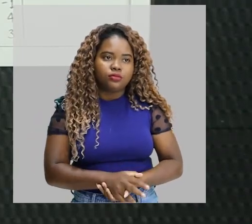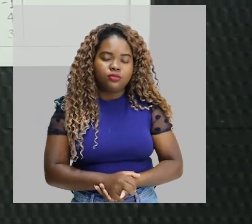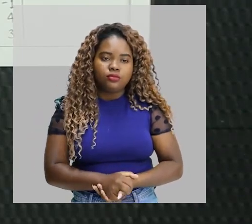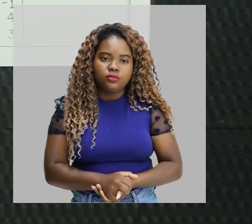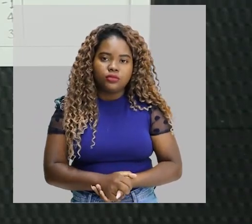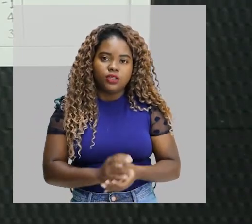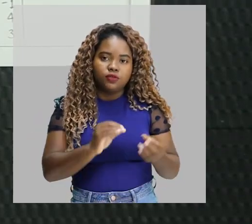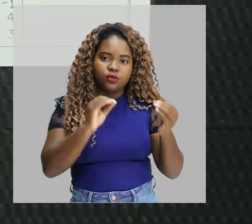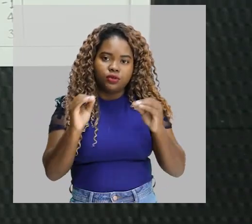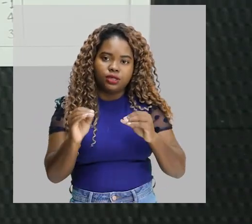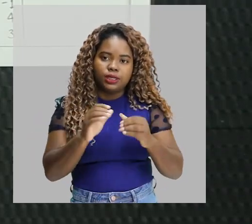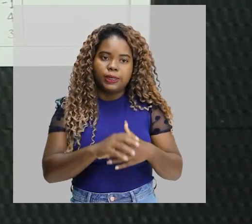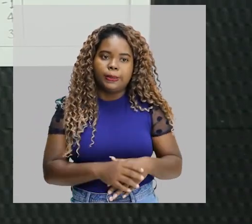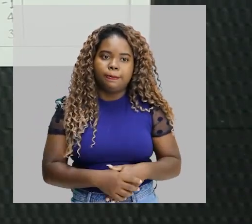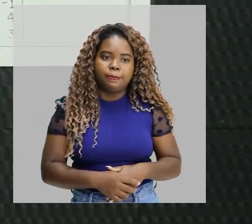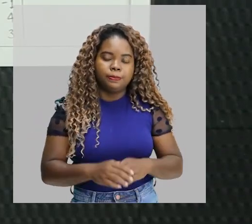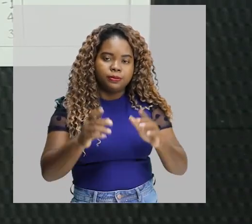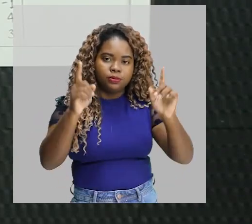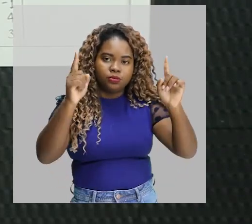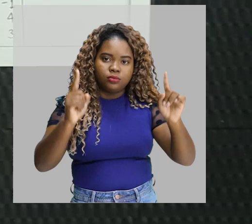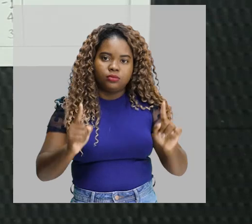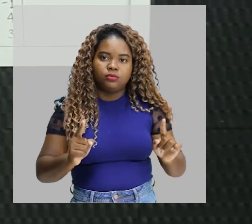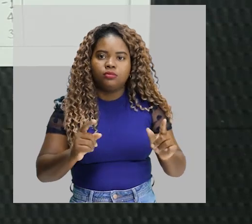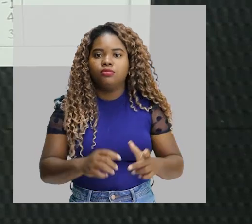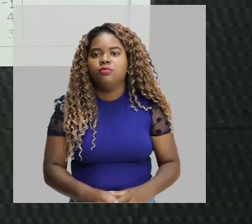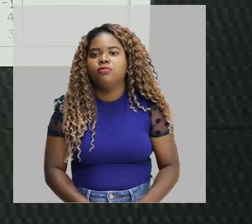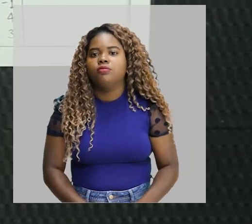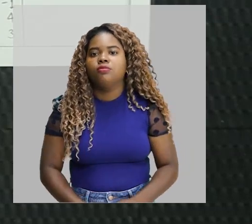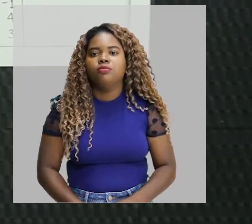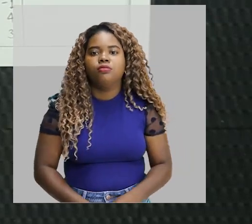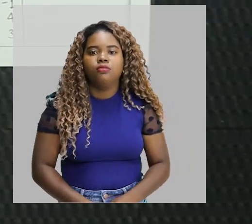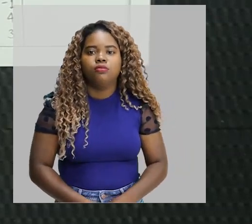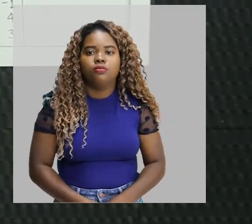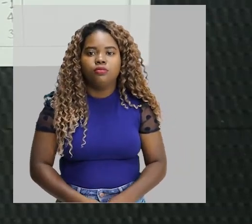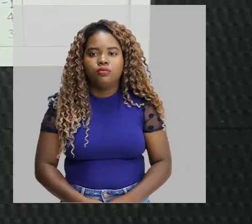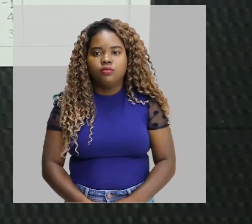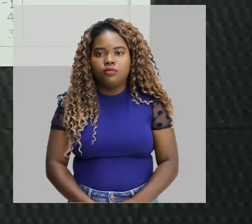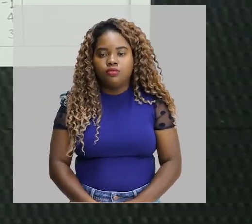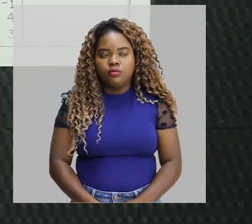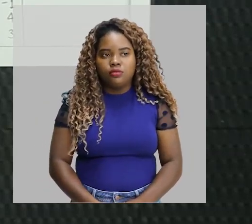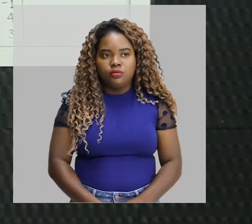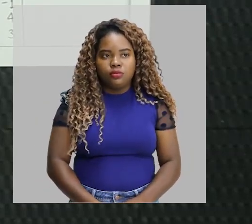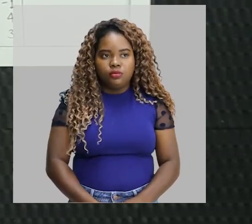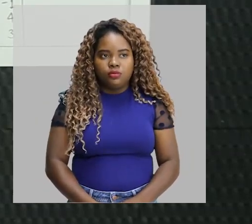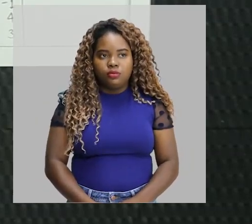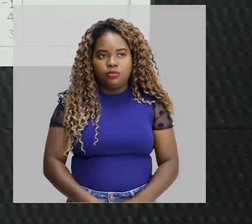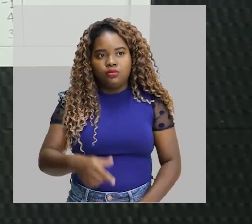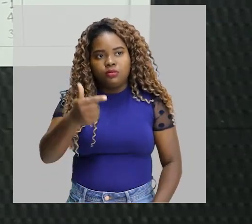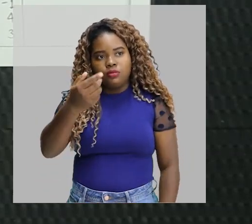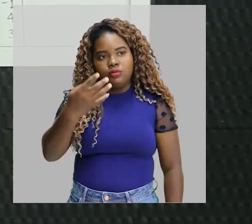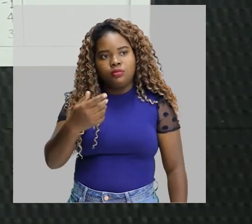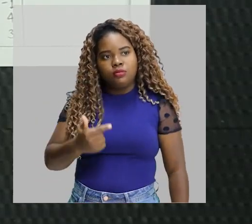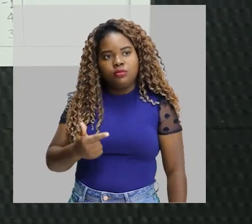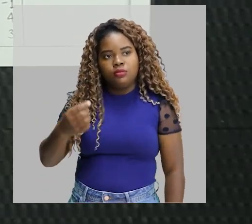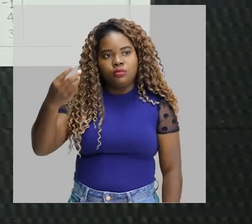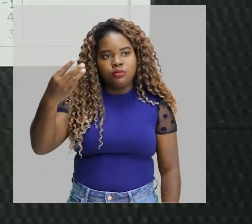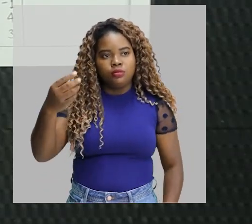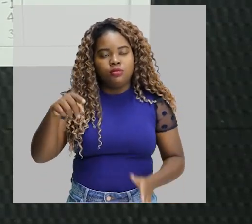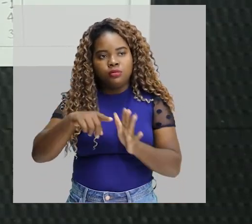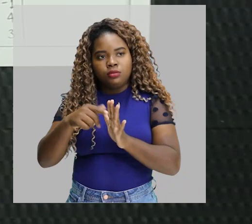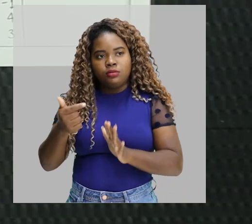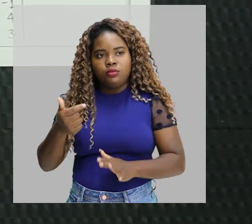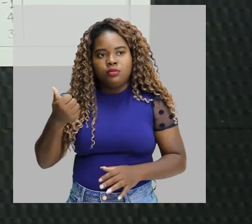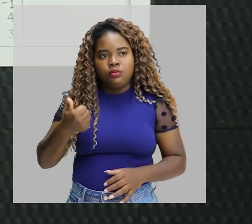aqui a matriz já na forma de determinante né 2 4 2 3 - 2